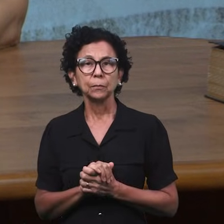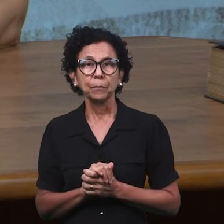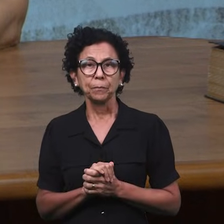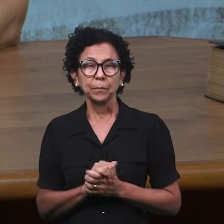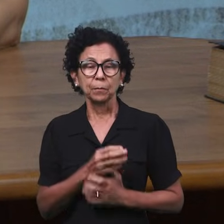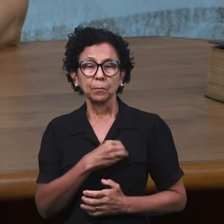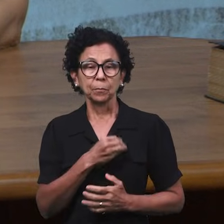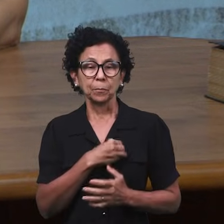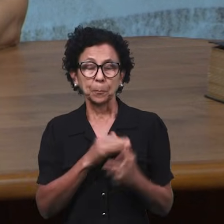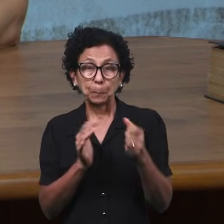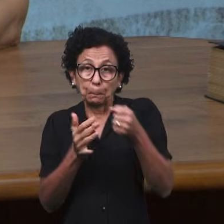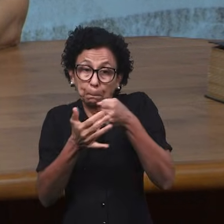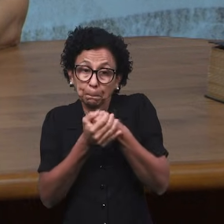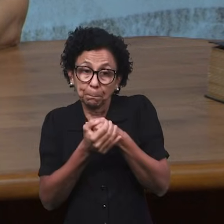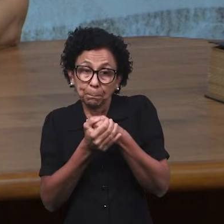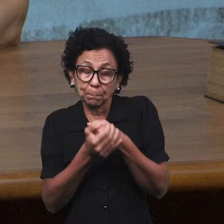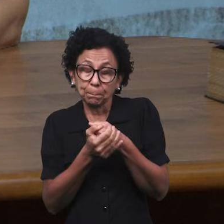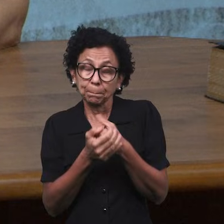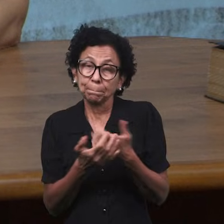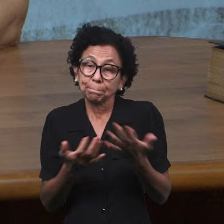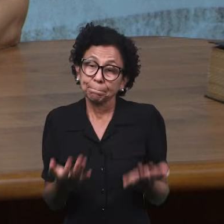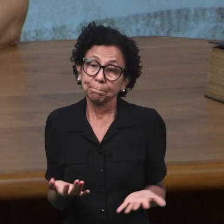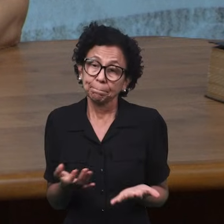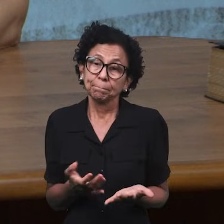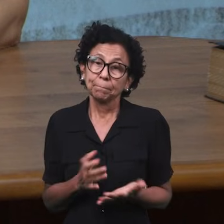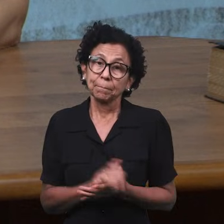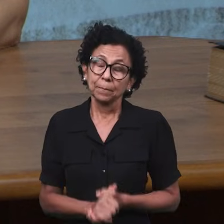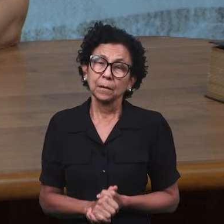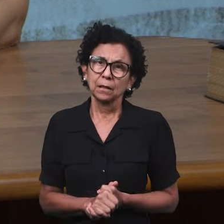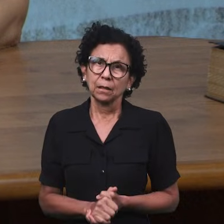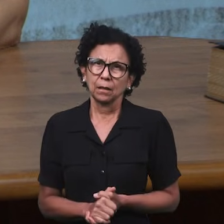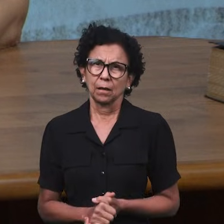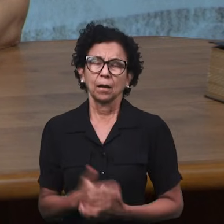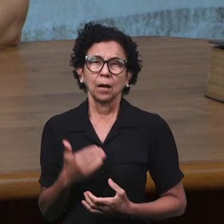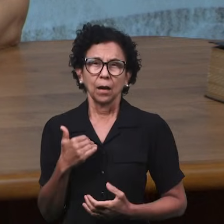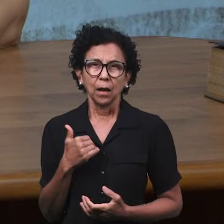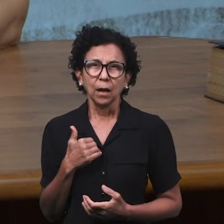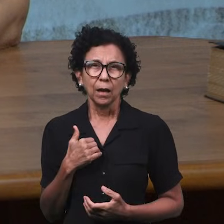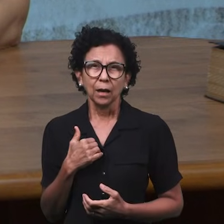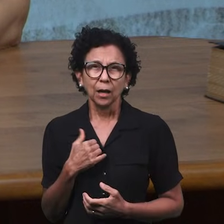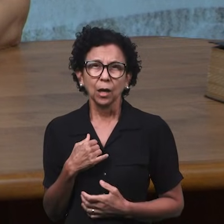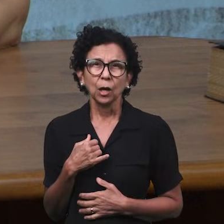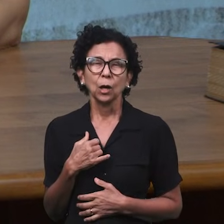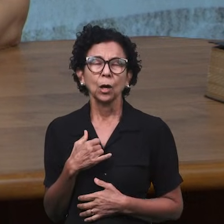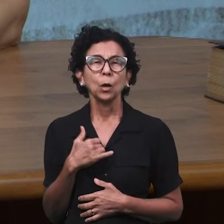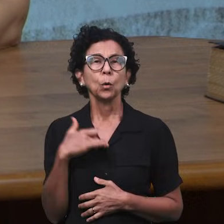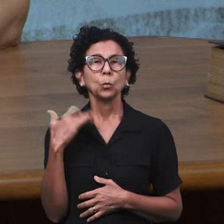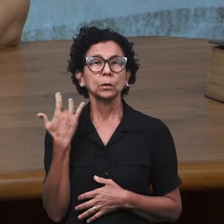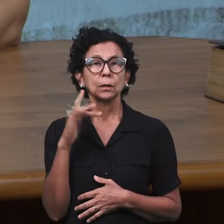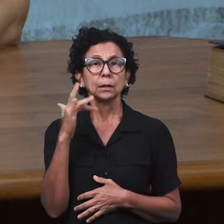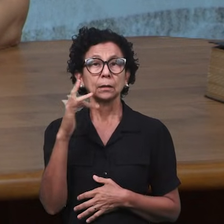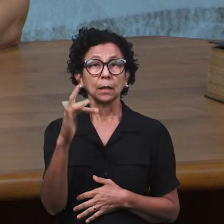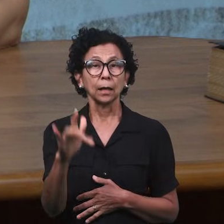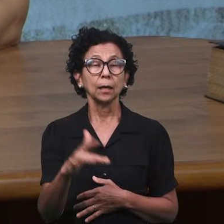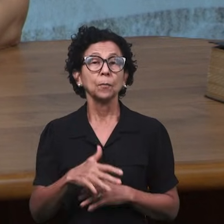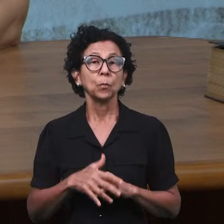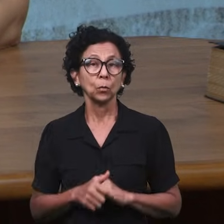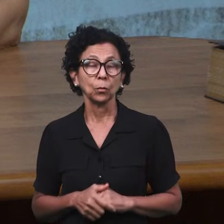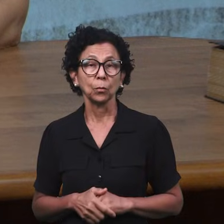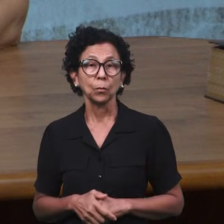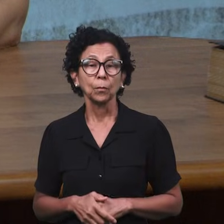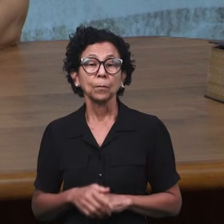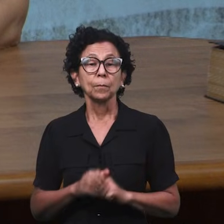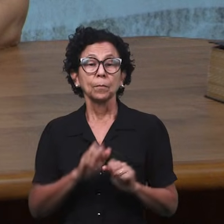meu delito no meu seio, trema eu perante uma grande multidão e o